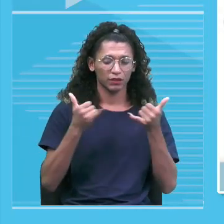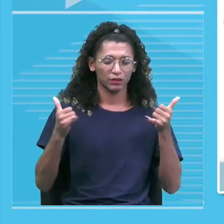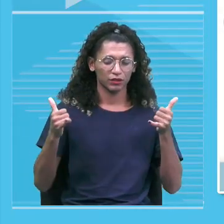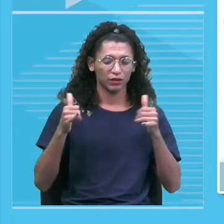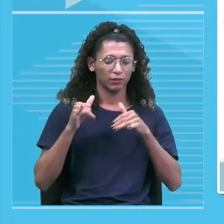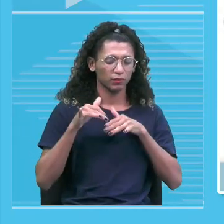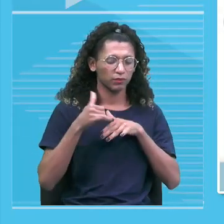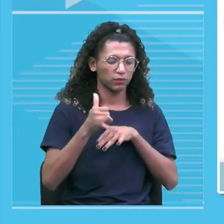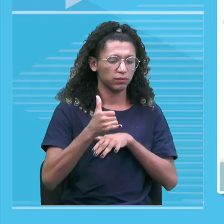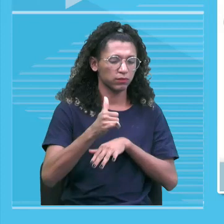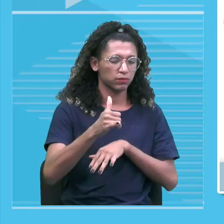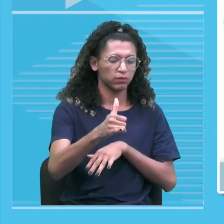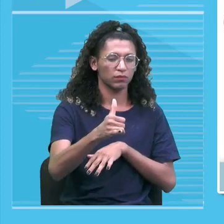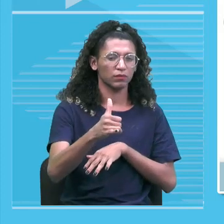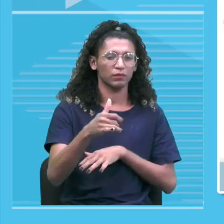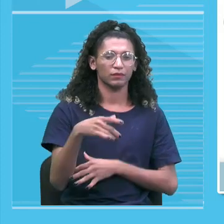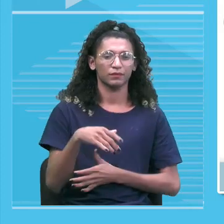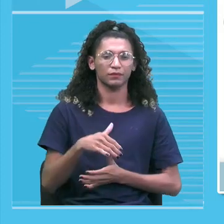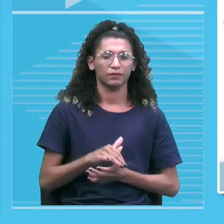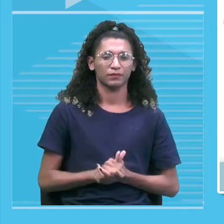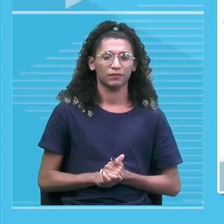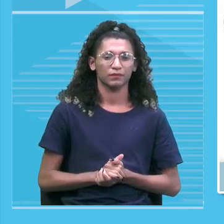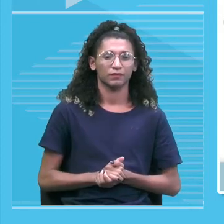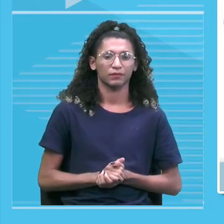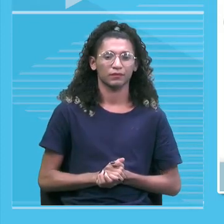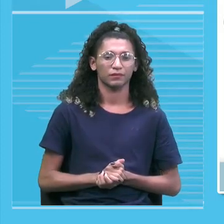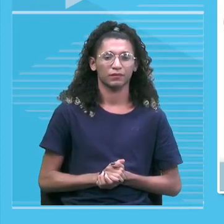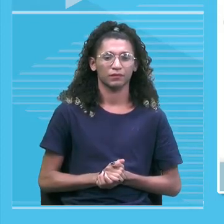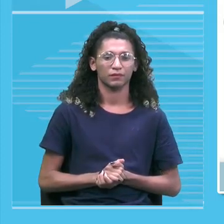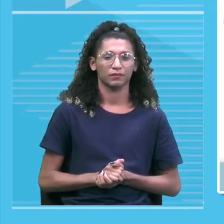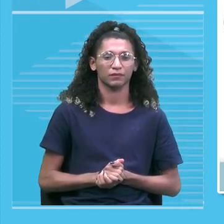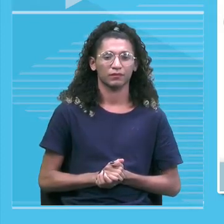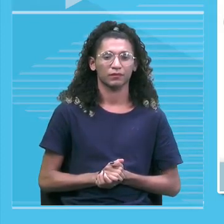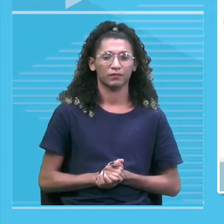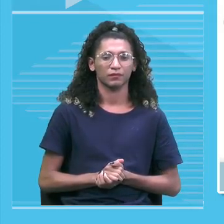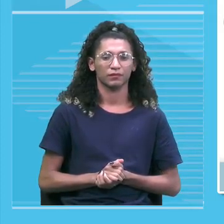sem que haja o transporte de matéria